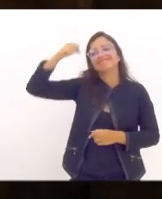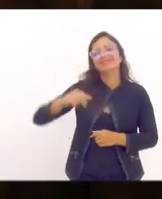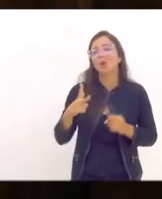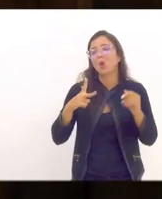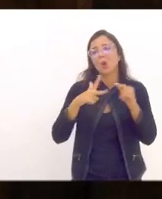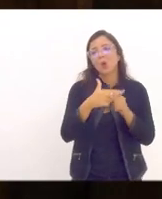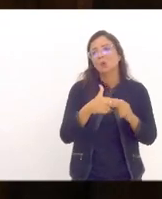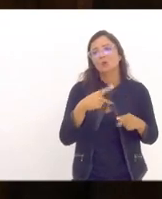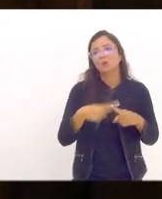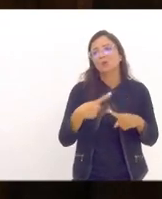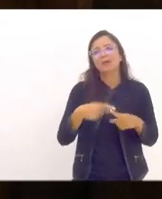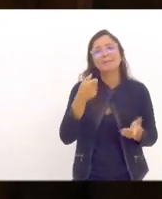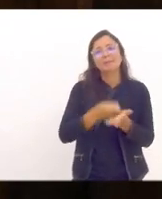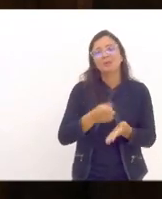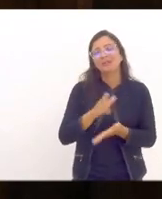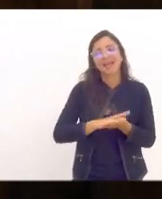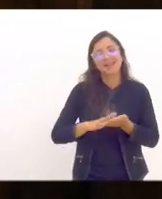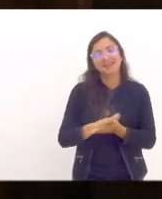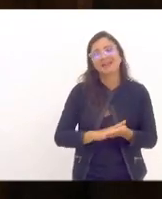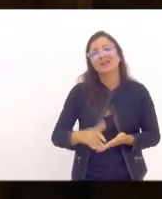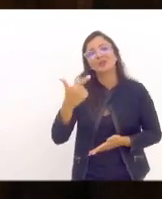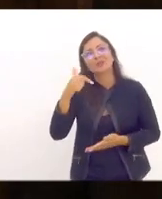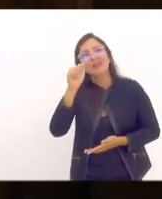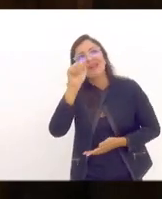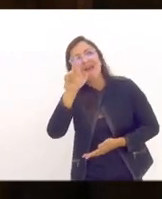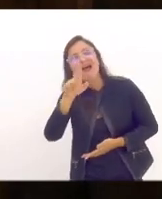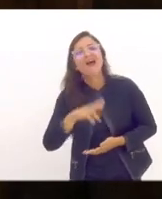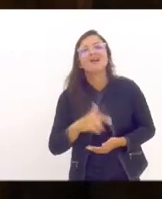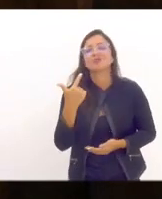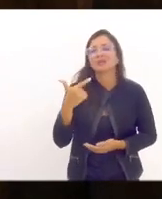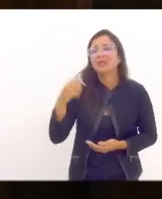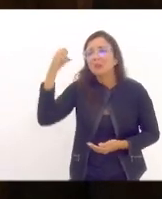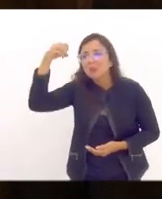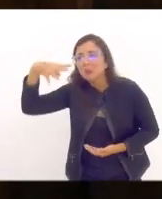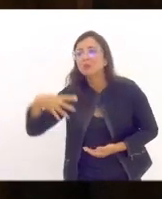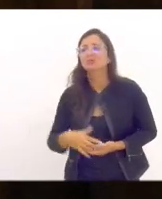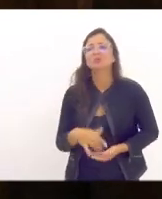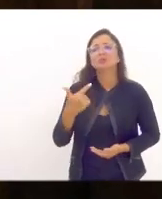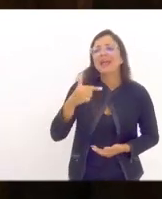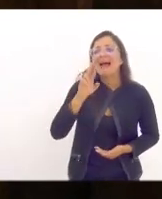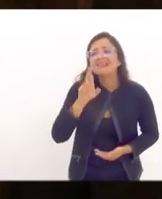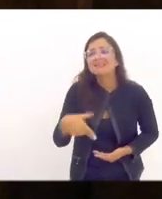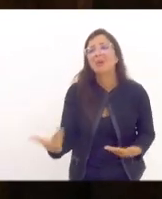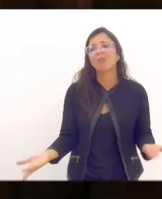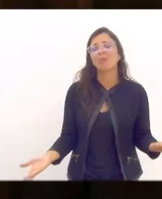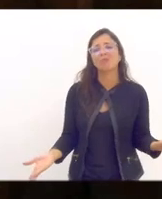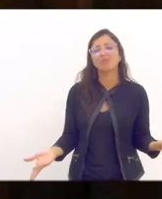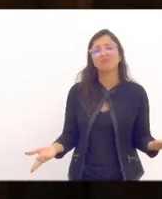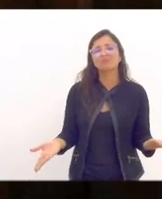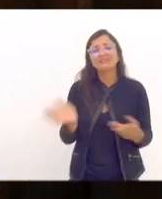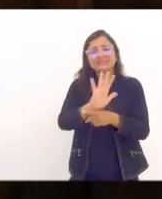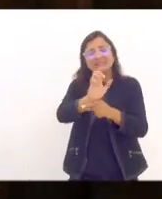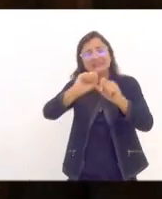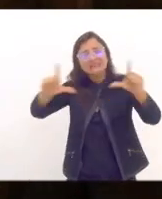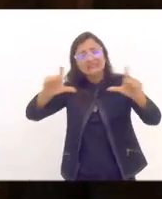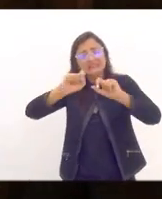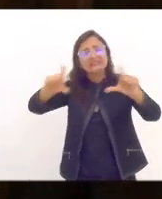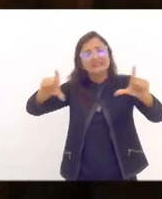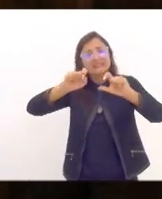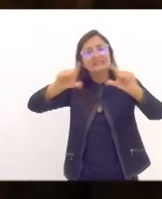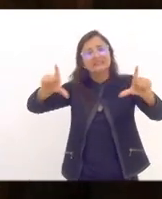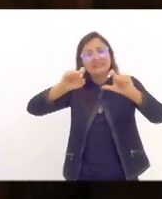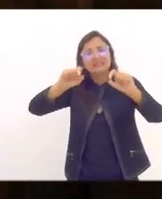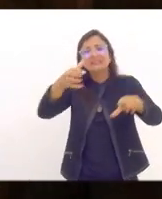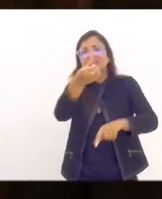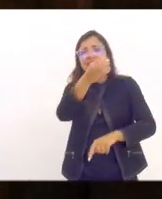está sem ar sem luz sem razão um cinema que já exibiu mais de 600 filmes brasileiros